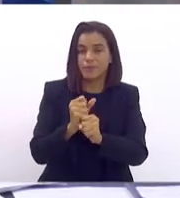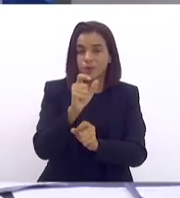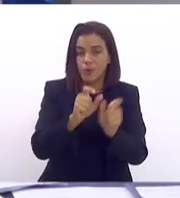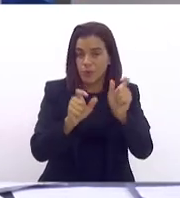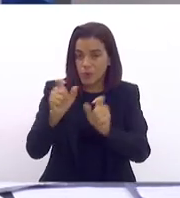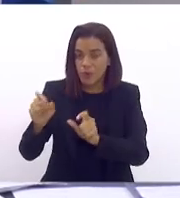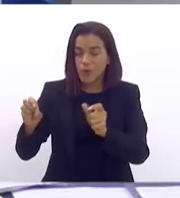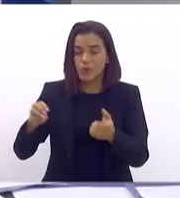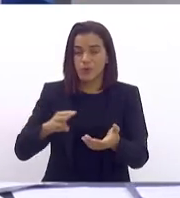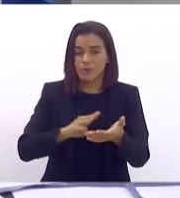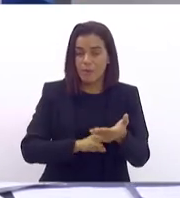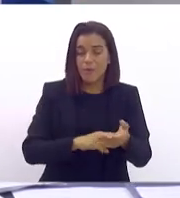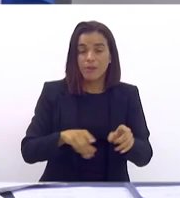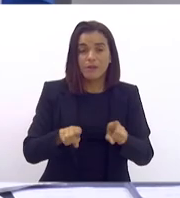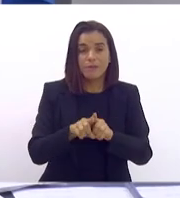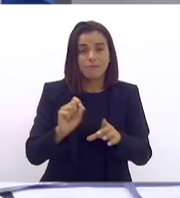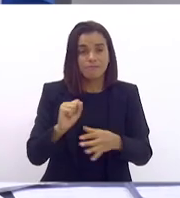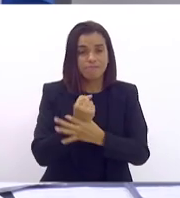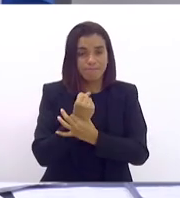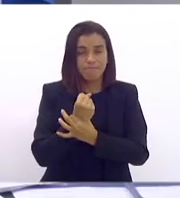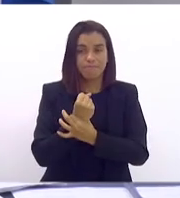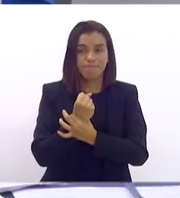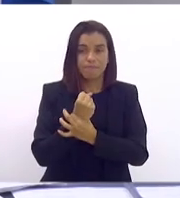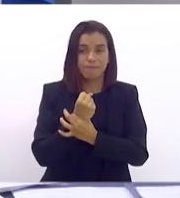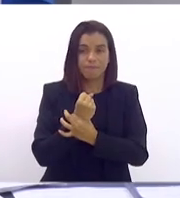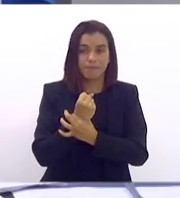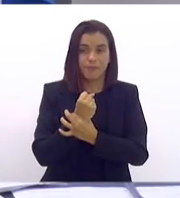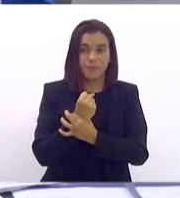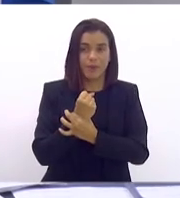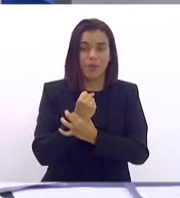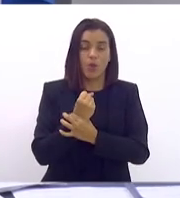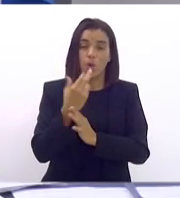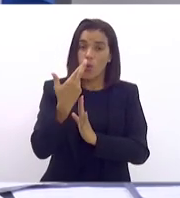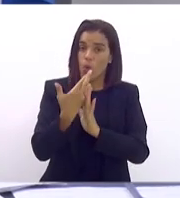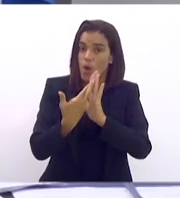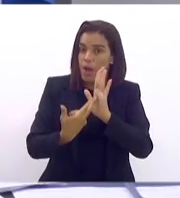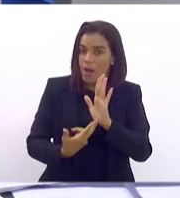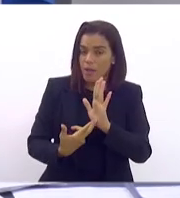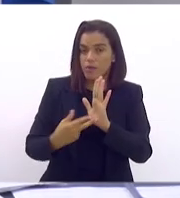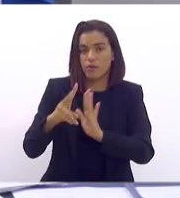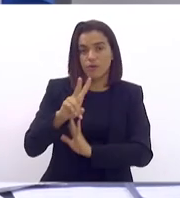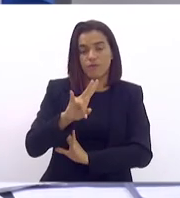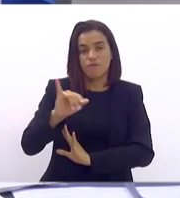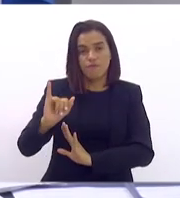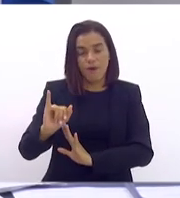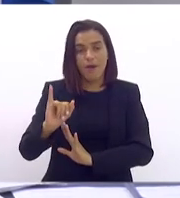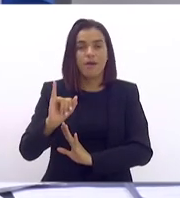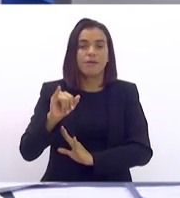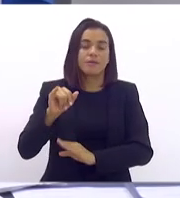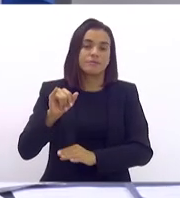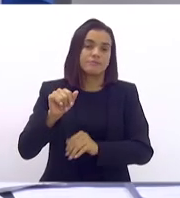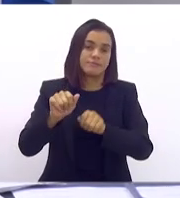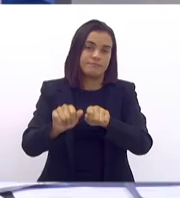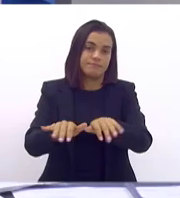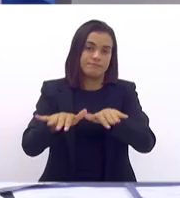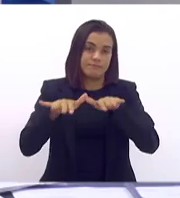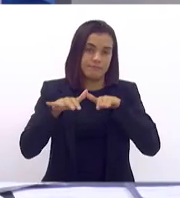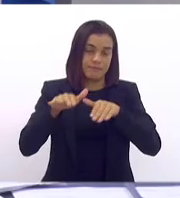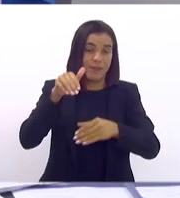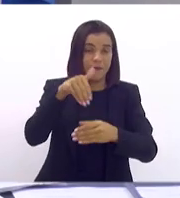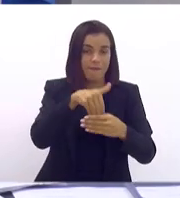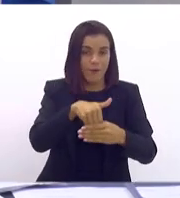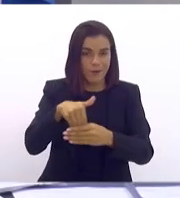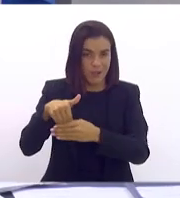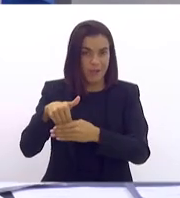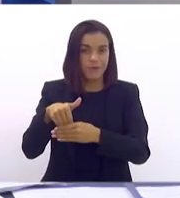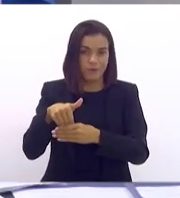e também garantir que, uma vez, o relatório vá à votação em plenário. O plenário